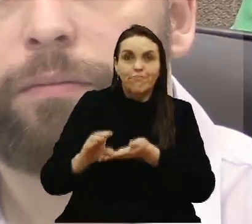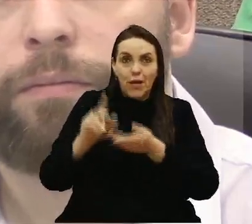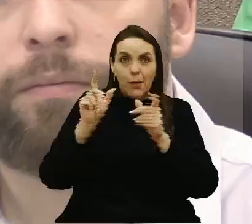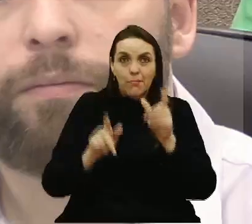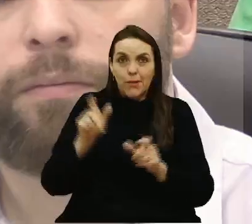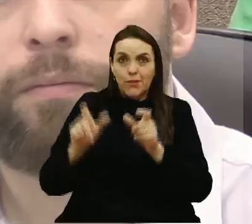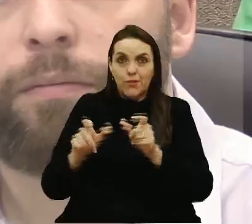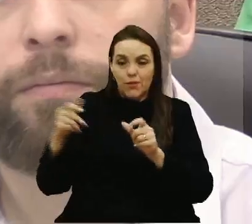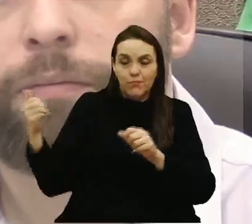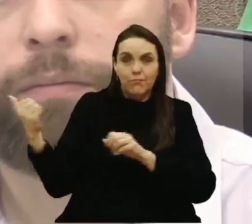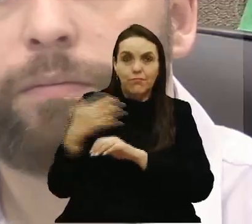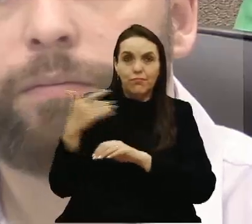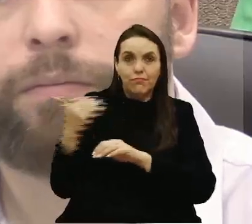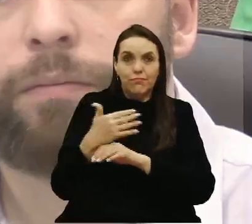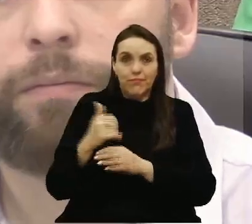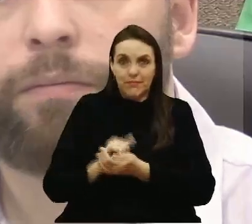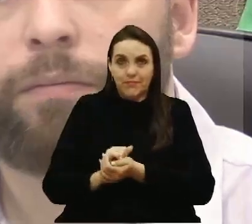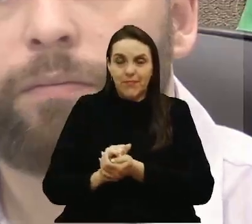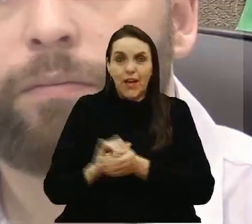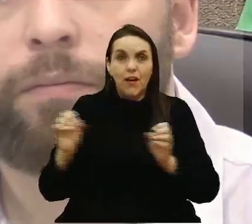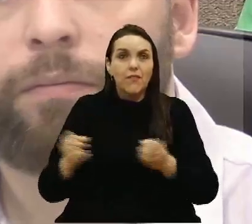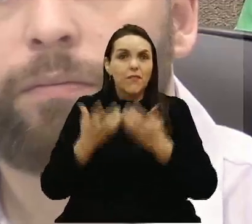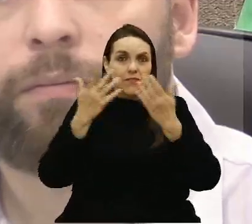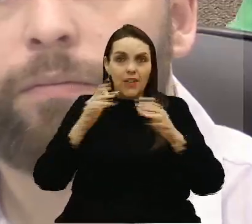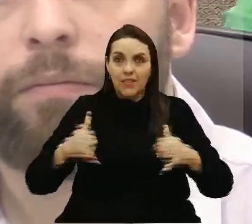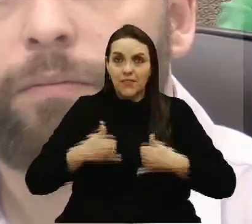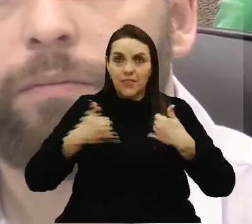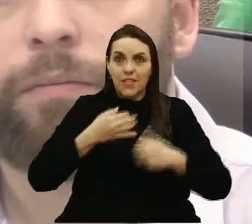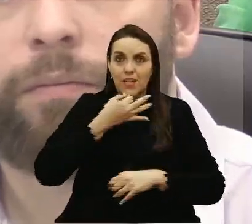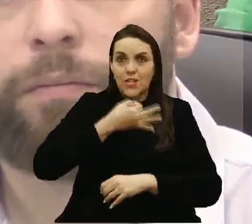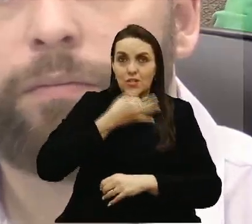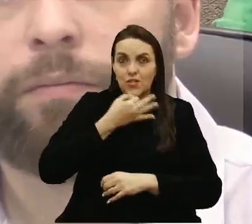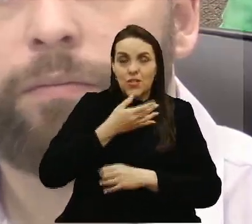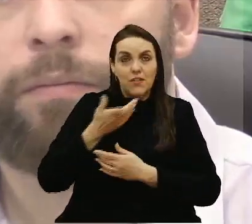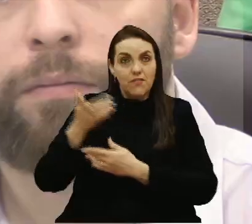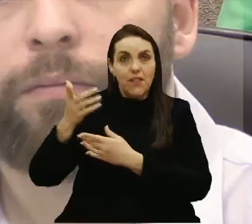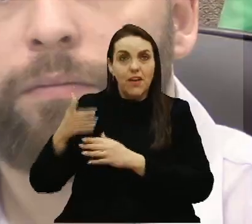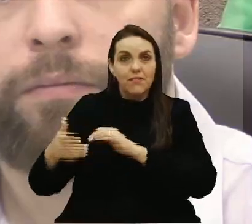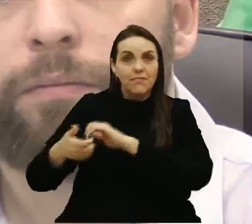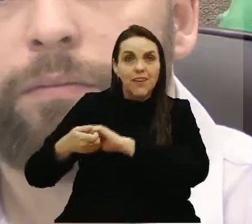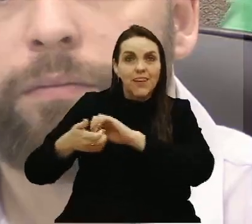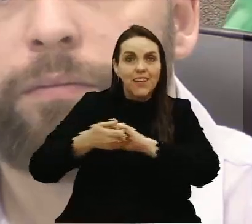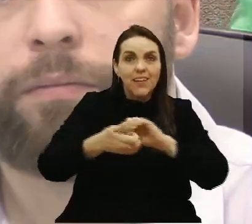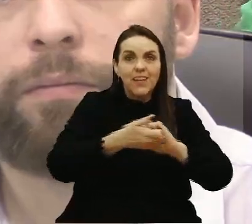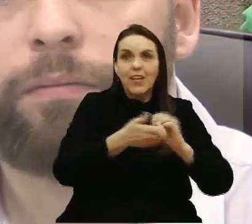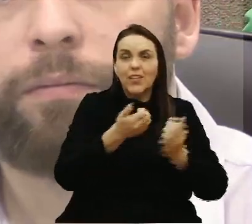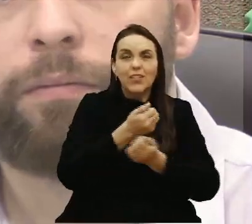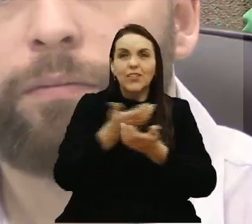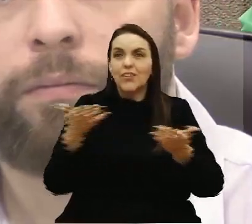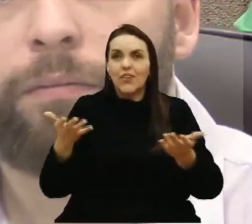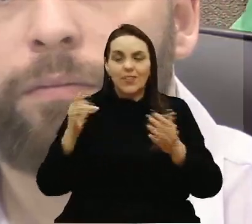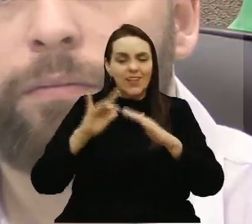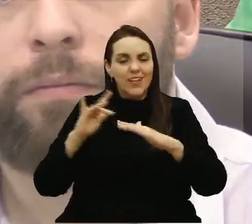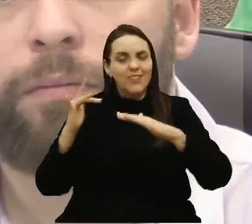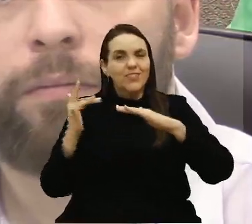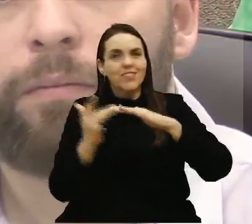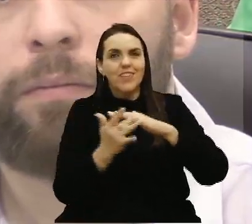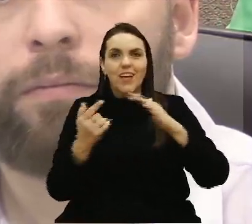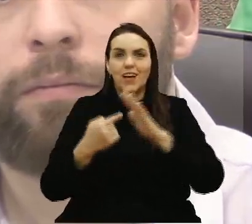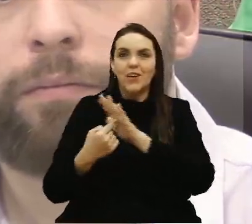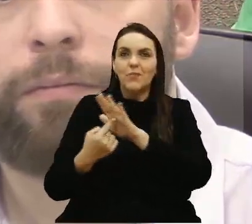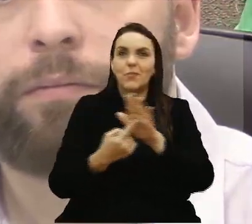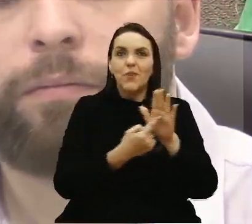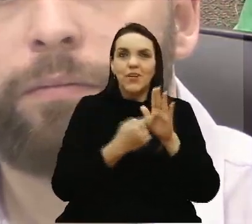de fora. Mas, na festa do aniversário de Caxias, a gente vai lá e saúda todo mundo que vem de fora, tanto é que vai para a rede social e tudo mais, né?